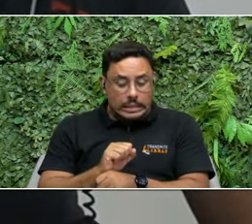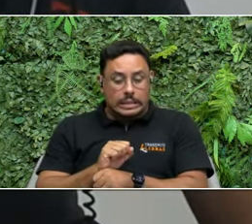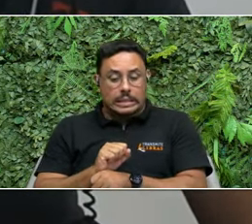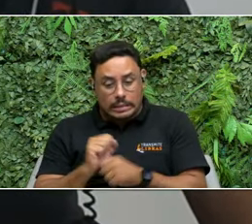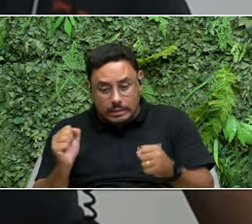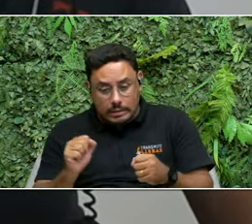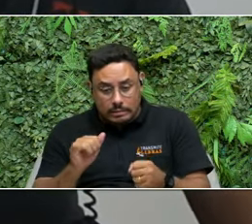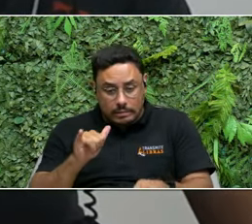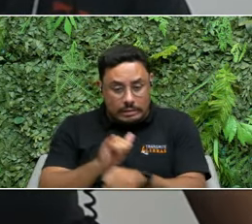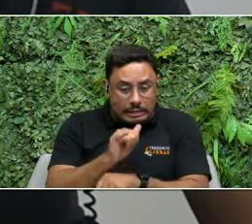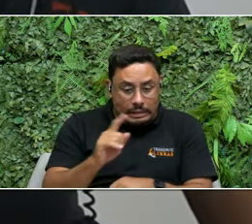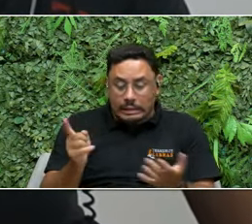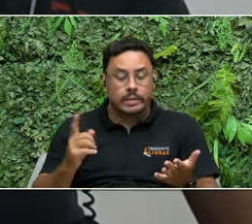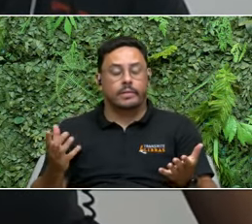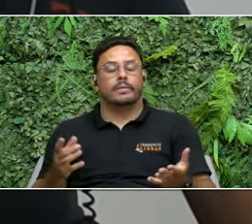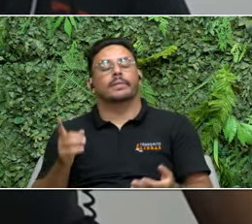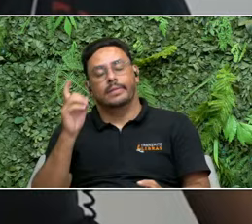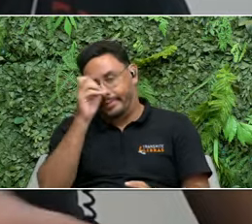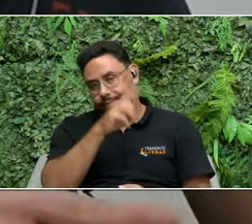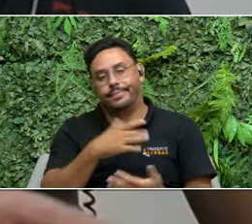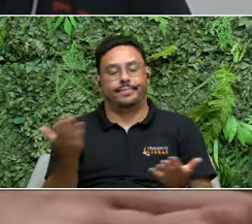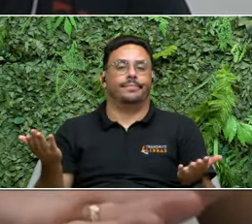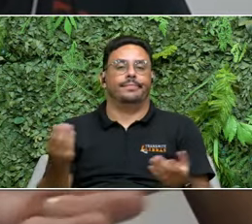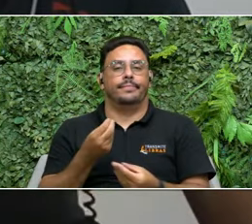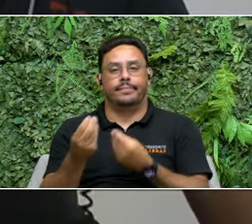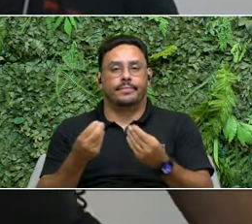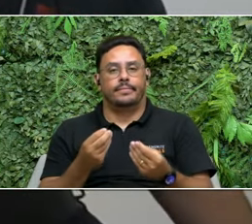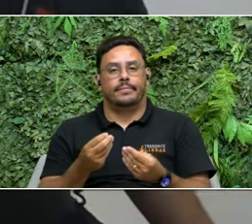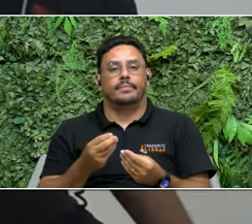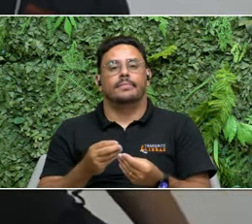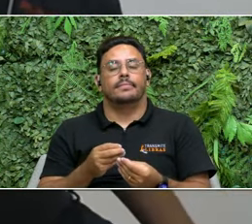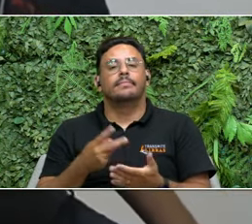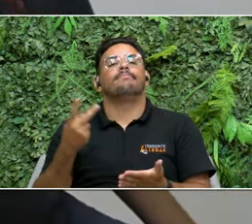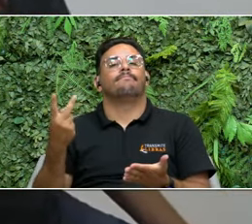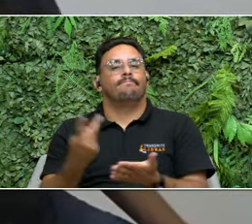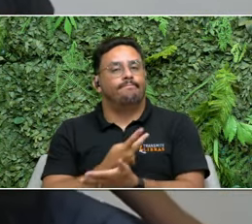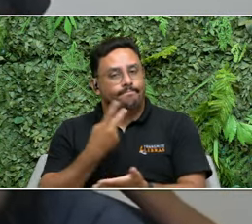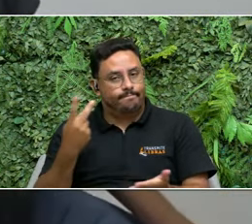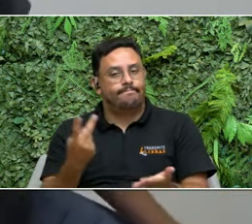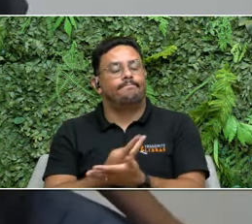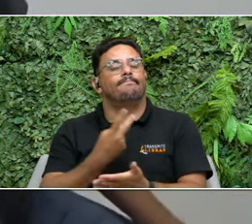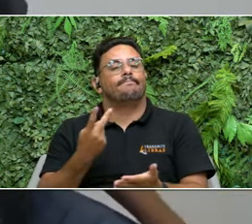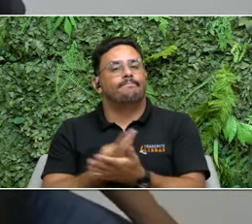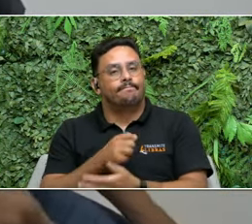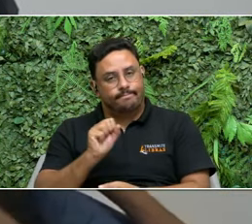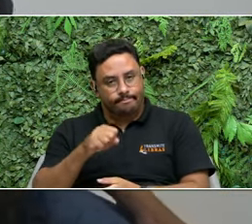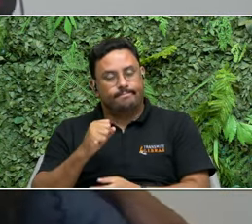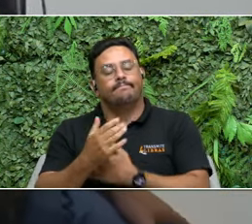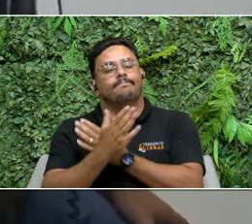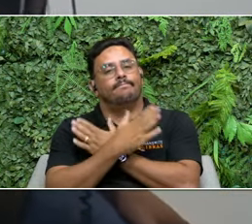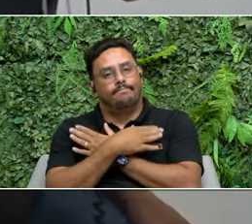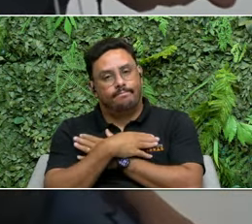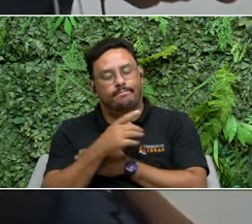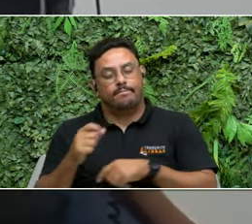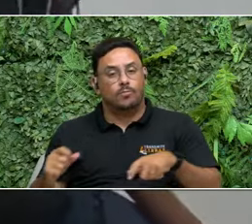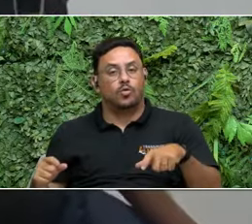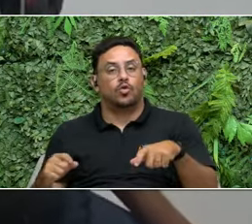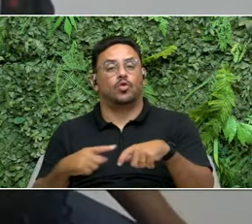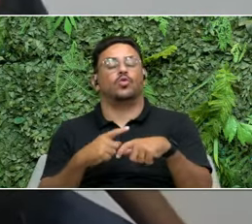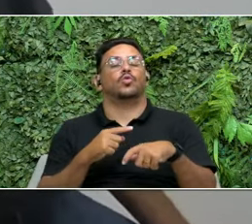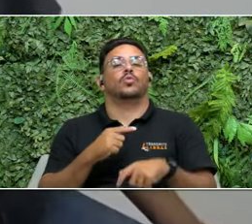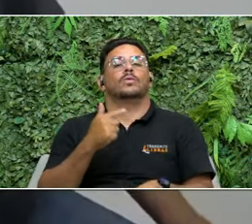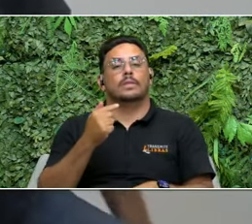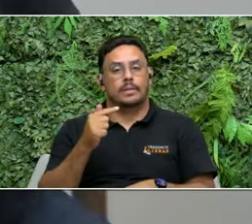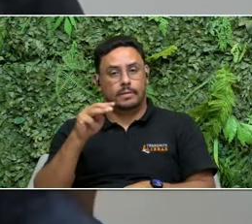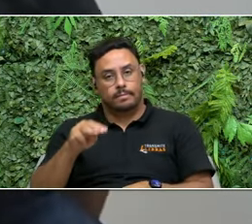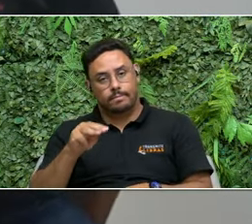dele aí fica difícil também né e sim houve uma falha Sem dúvida do Rafael Cabral e você tomar um Gol numa final de Campeonato AOS